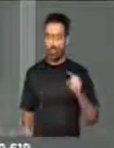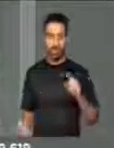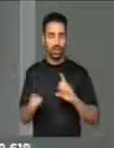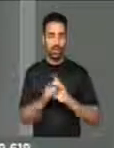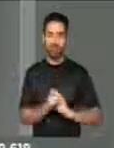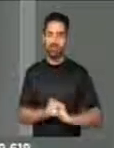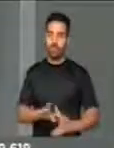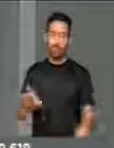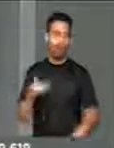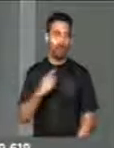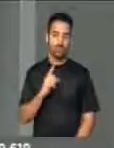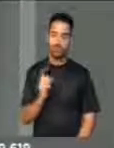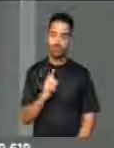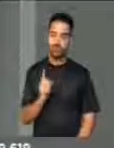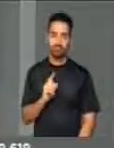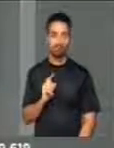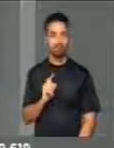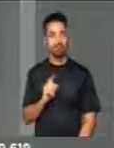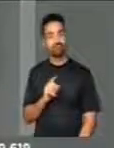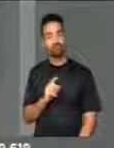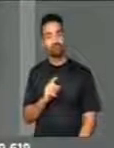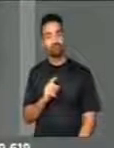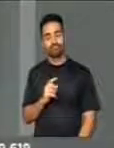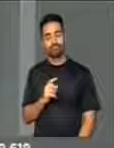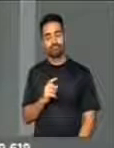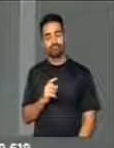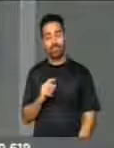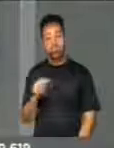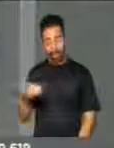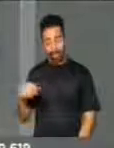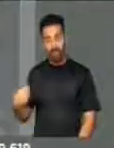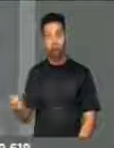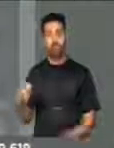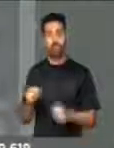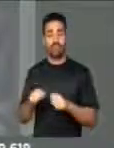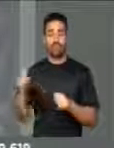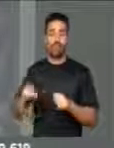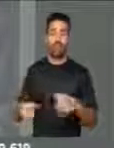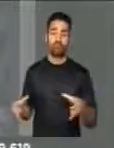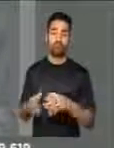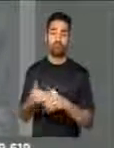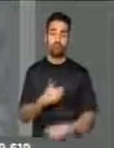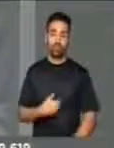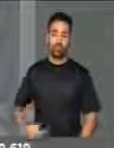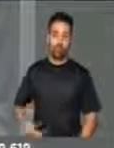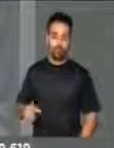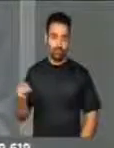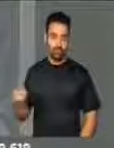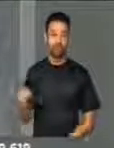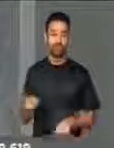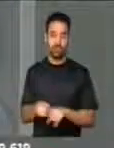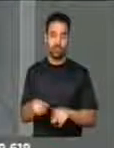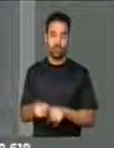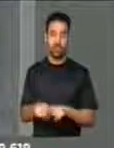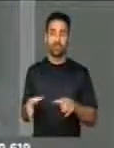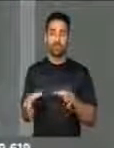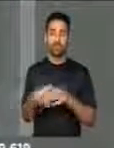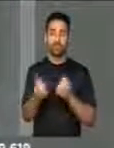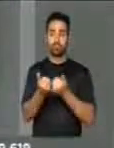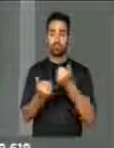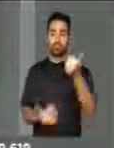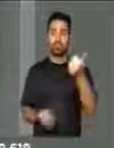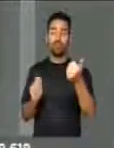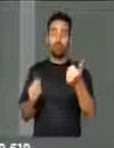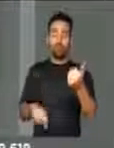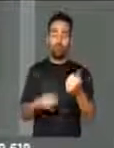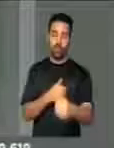antidemocrática, que vem afirmada por esse governo que está aí e naquele núcleo duro do governo